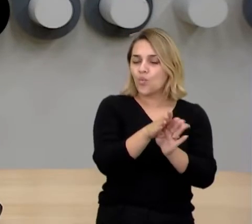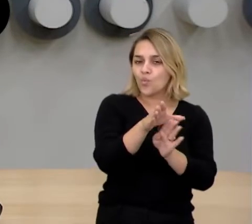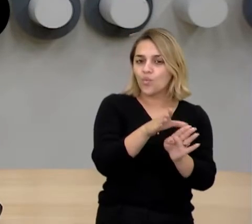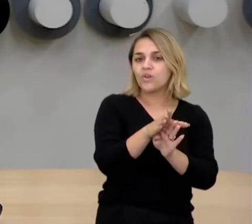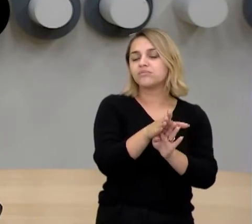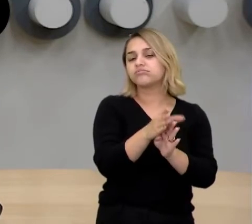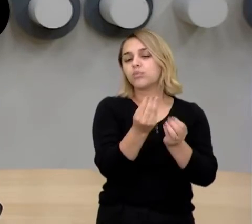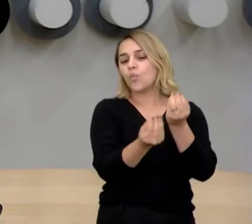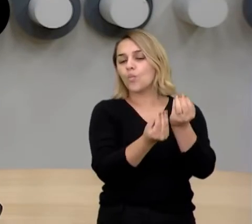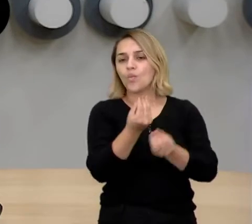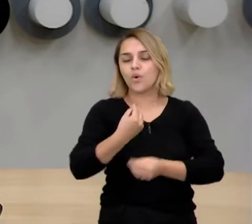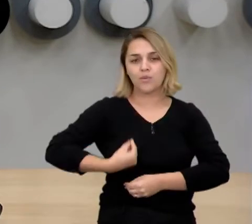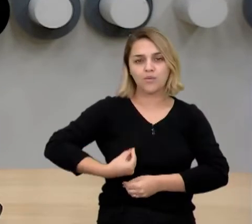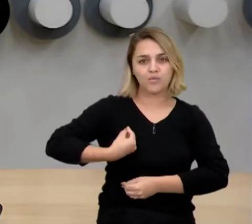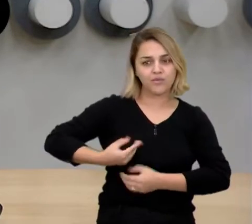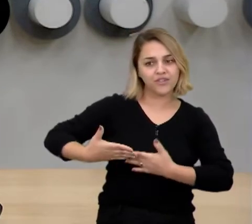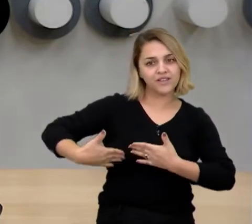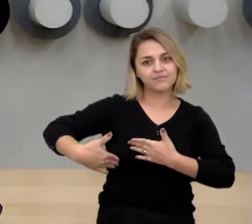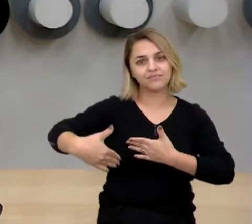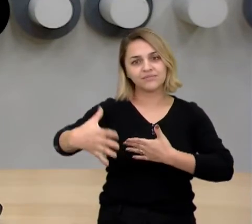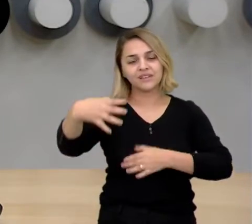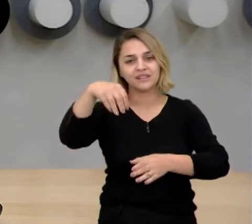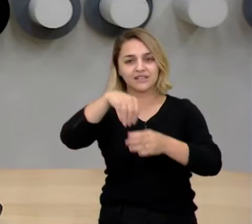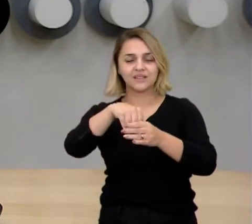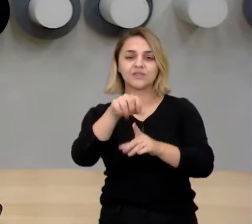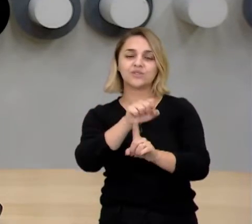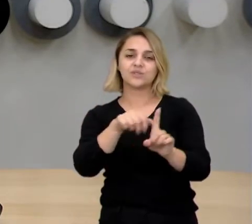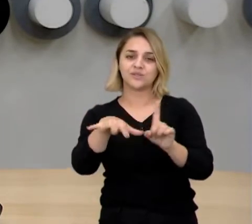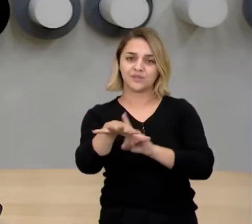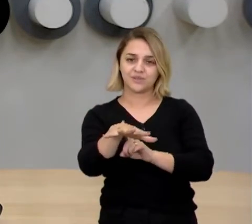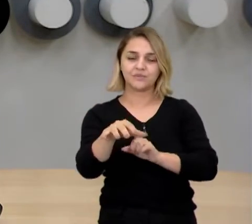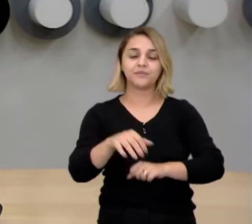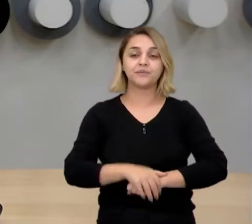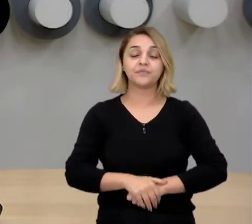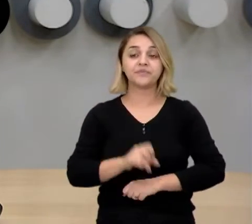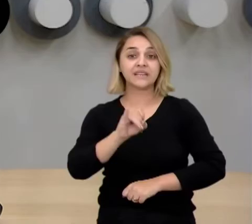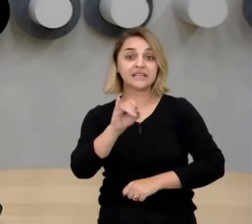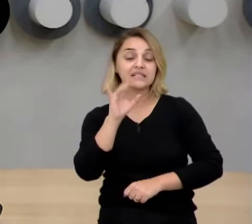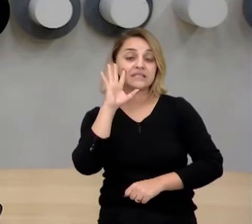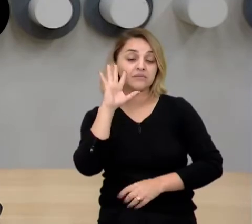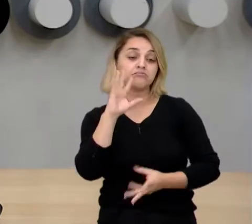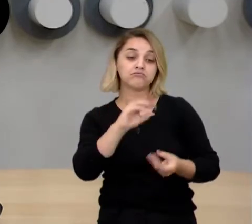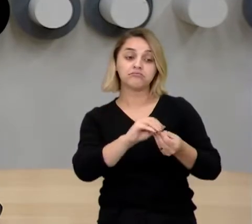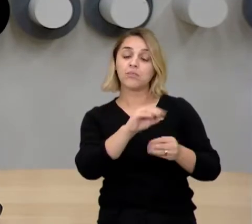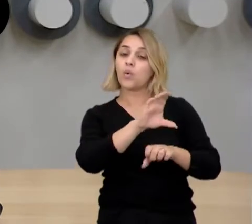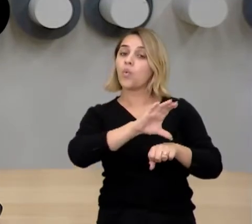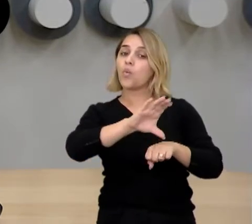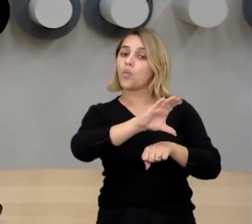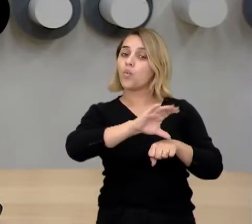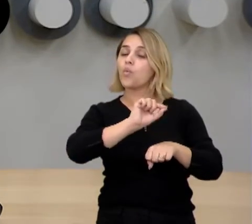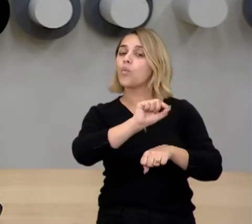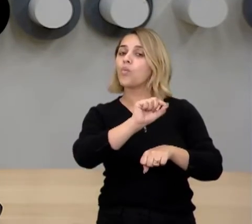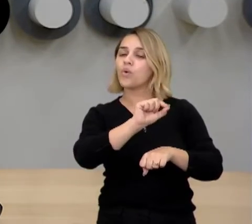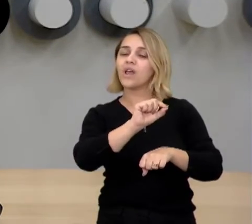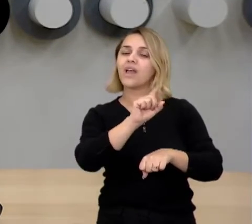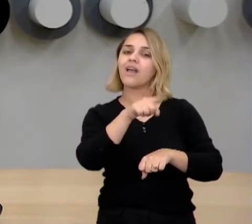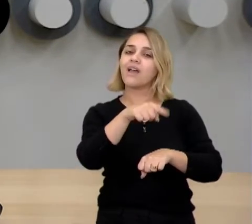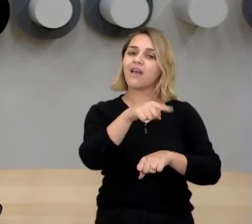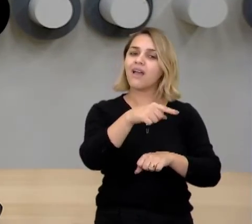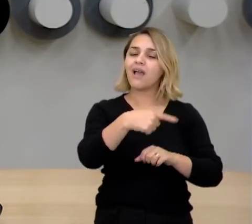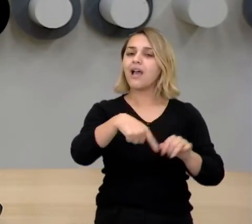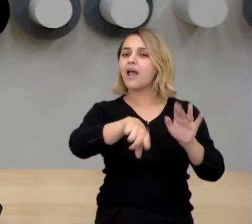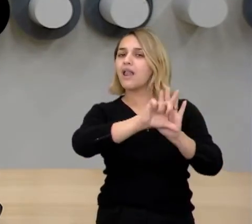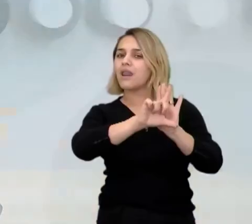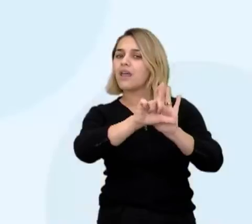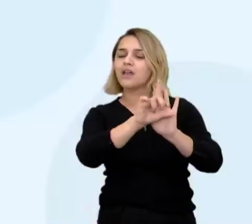de um determinado território. Quando a gente fala em Constituição, então, a gente está falando de todas as leis